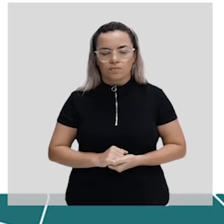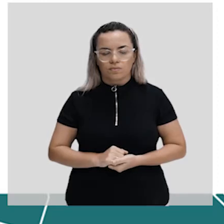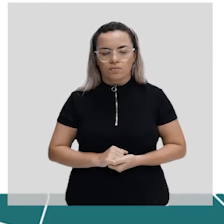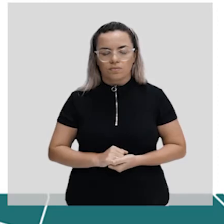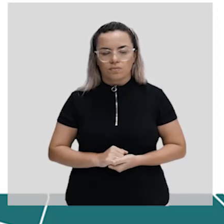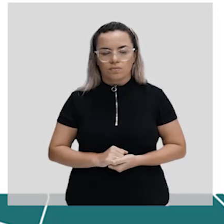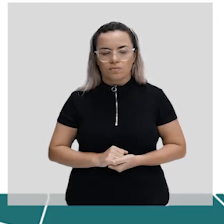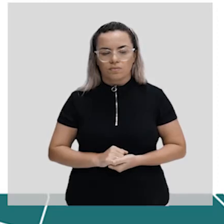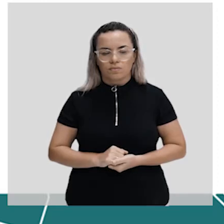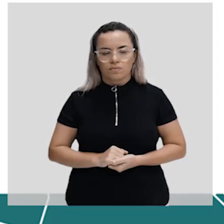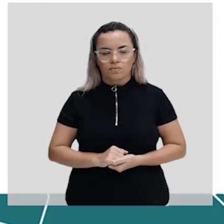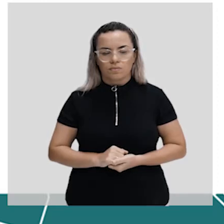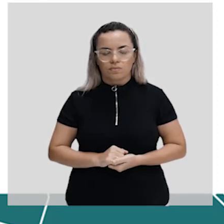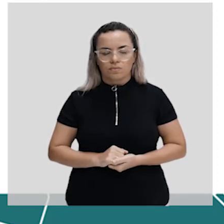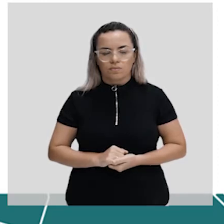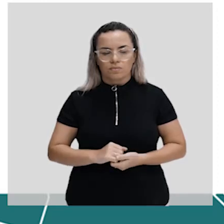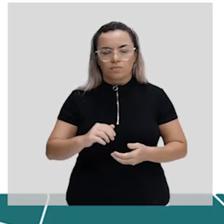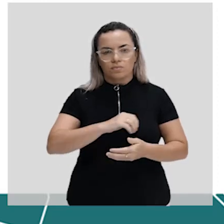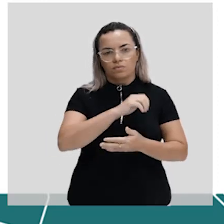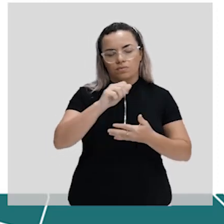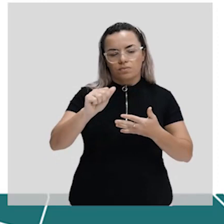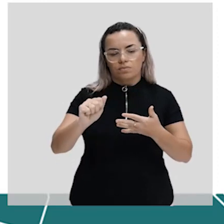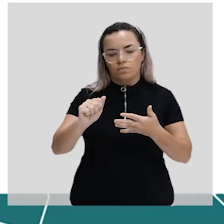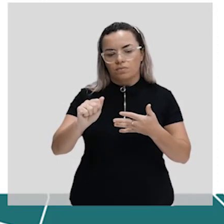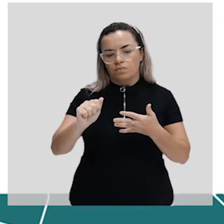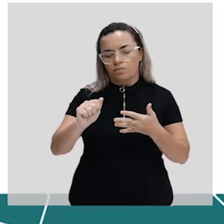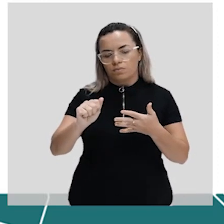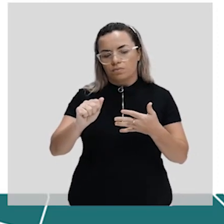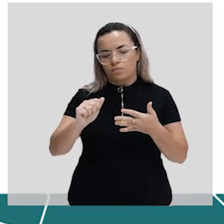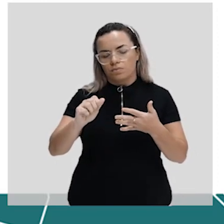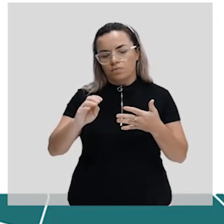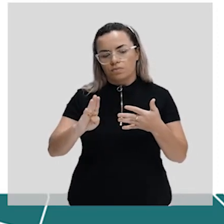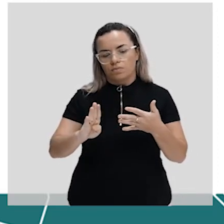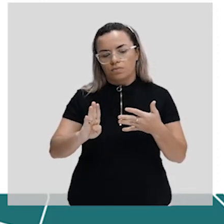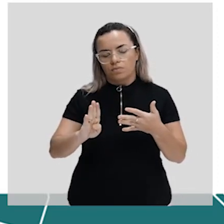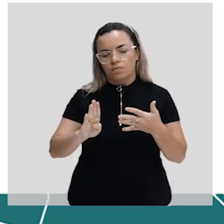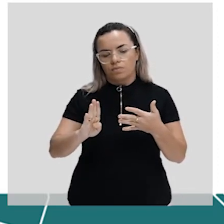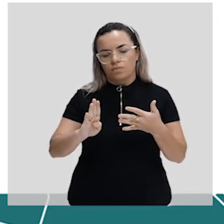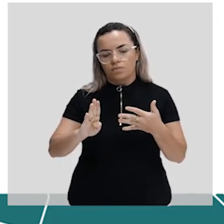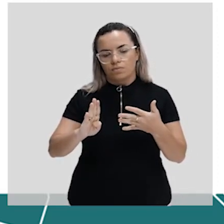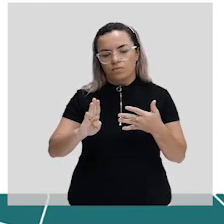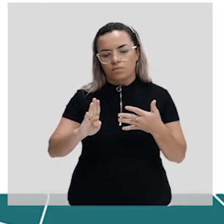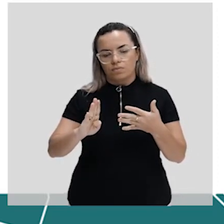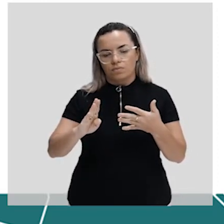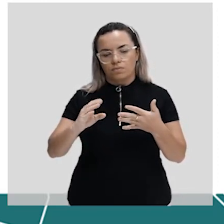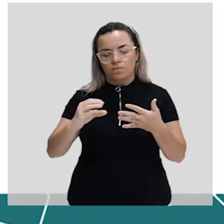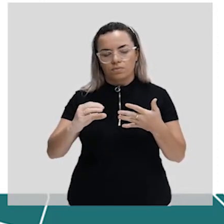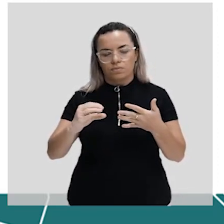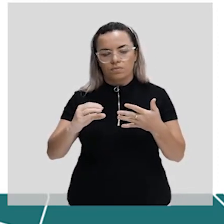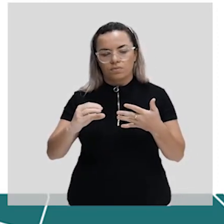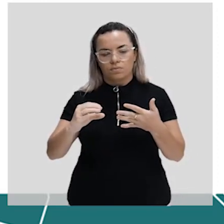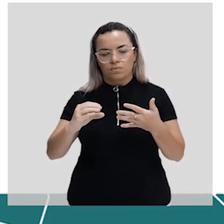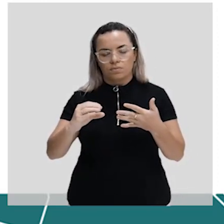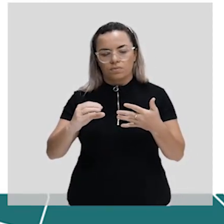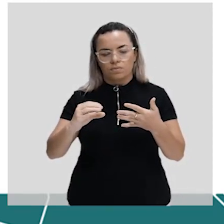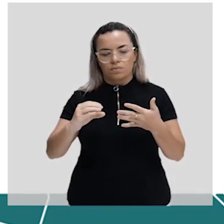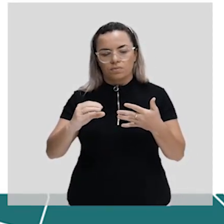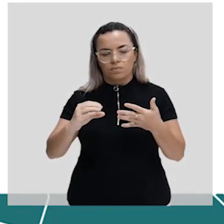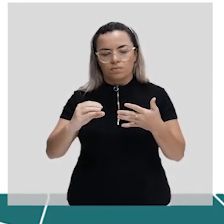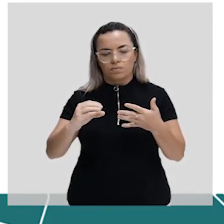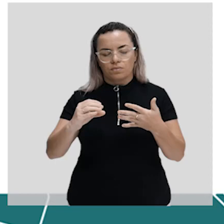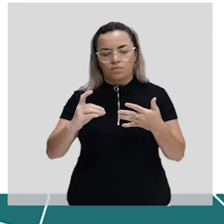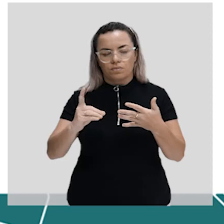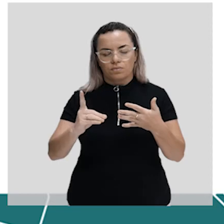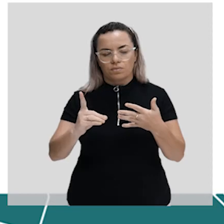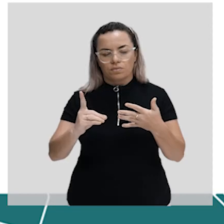tem é o exemplo de quê? De uma pessoa amada que está morta, de uma religiosidade profunda, de uma transfiguração do